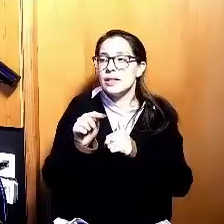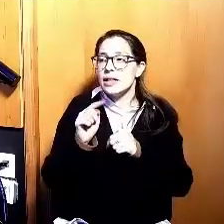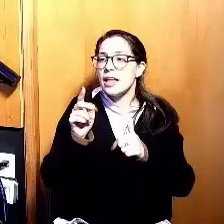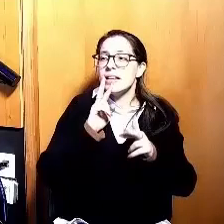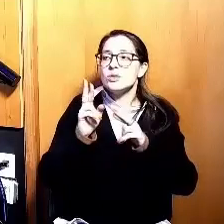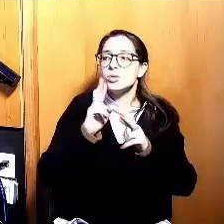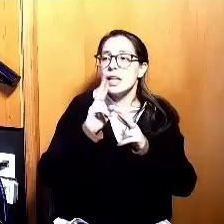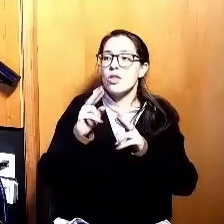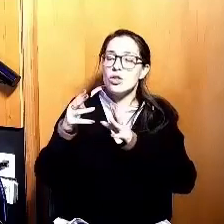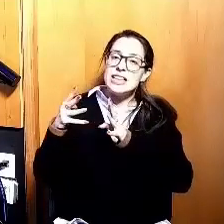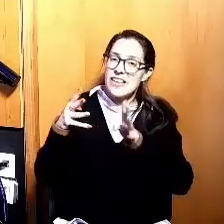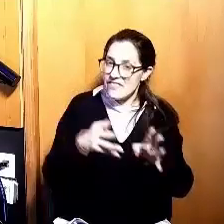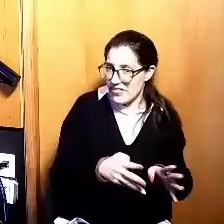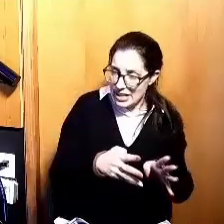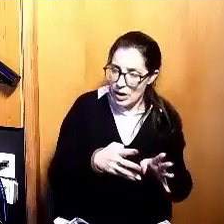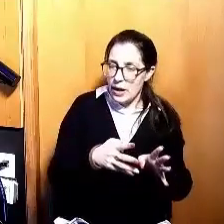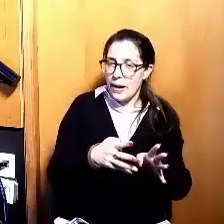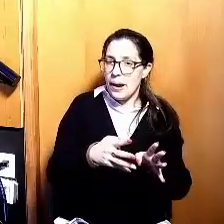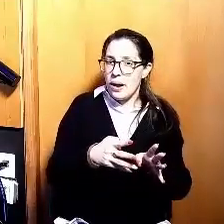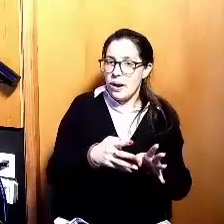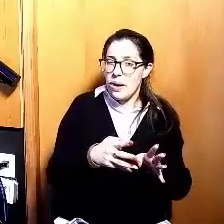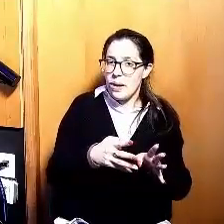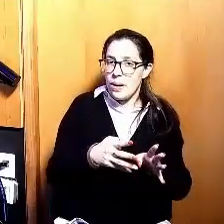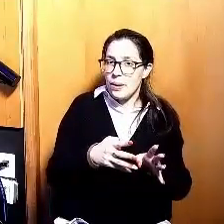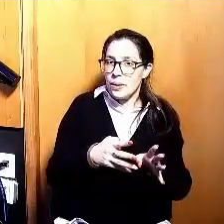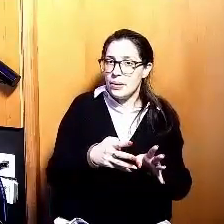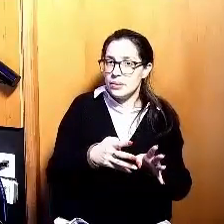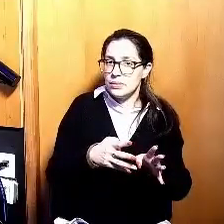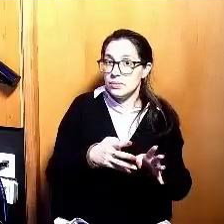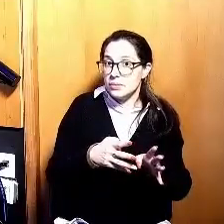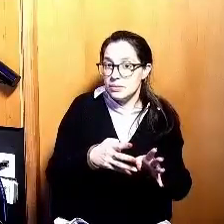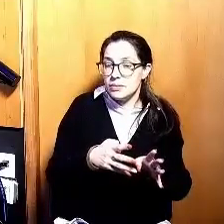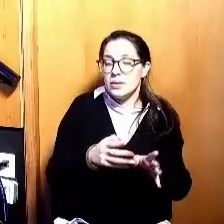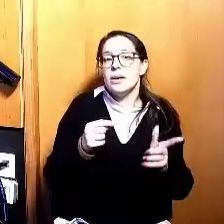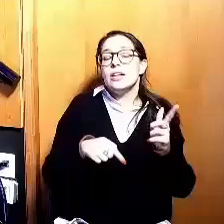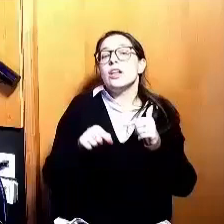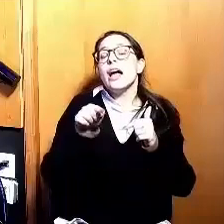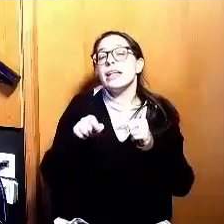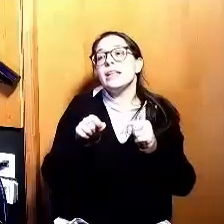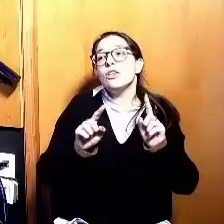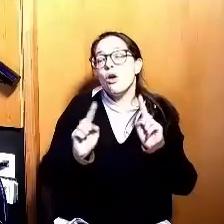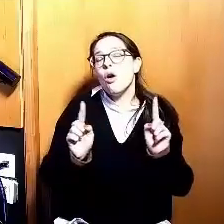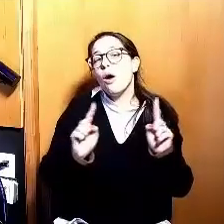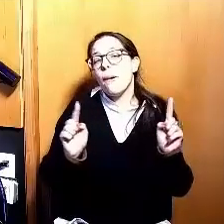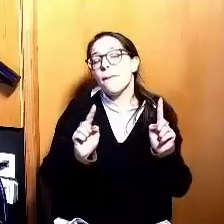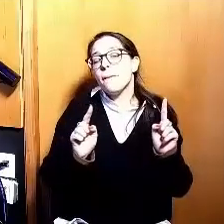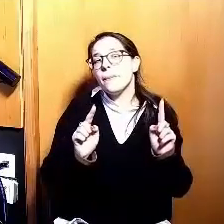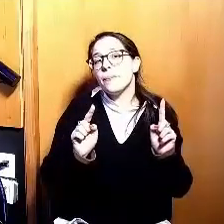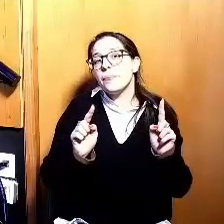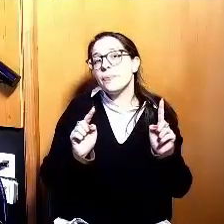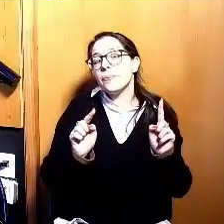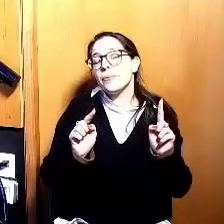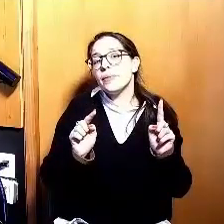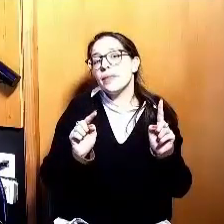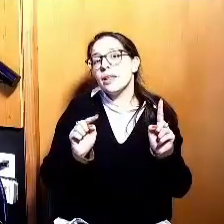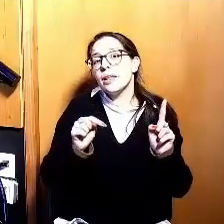literacy, mas a gente tem que falar de data infrastructure literacy. Então, mudou o contexto, mas eu não acho que a gente